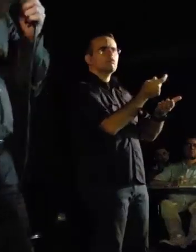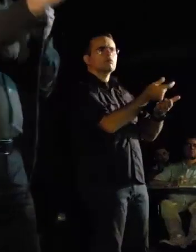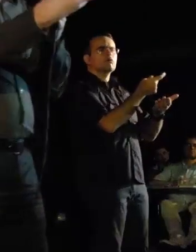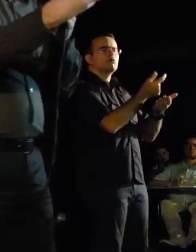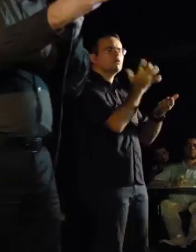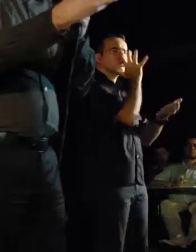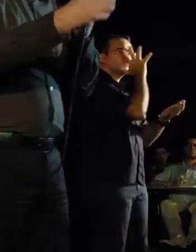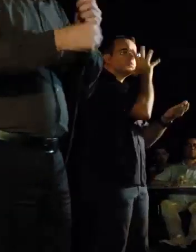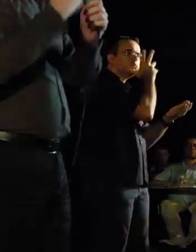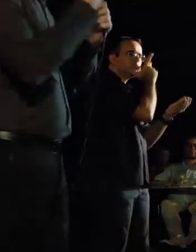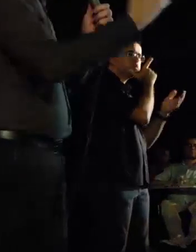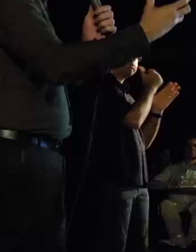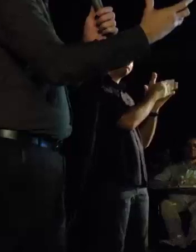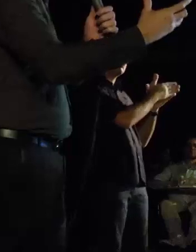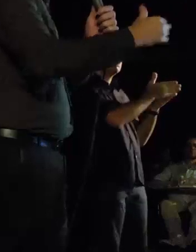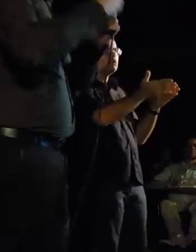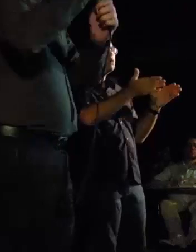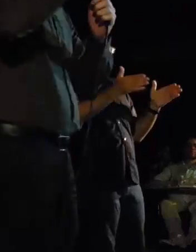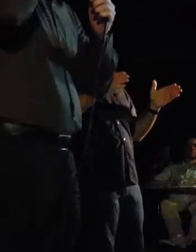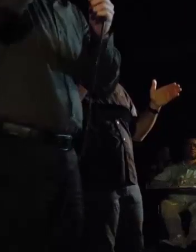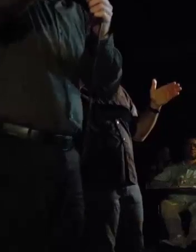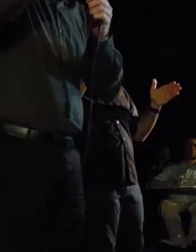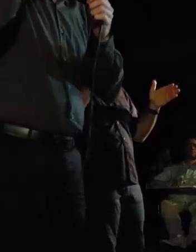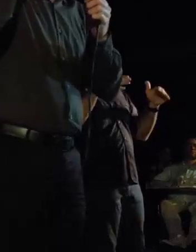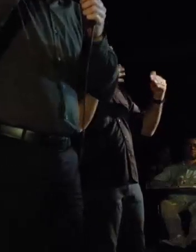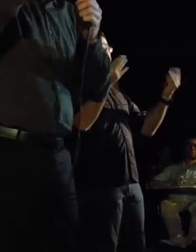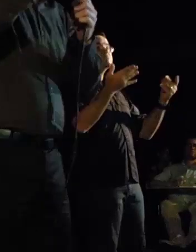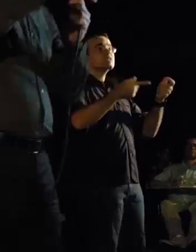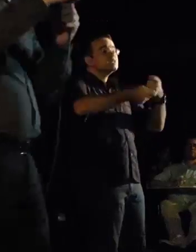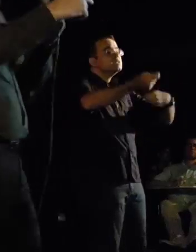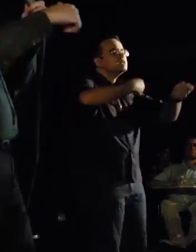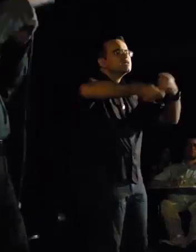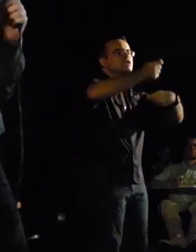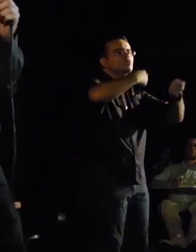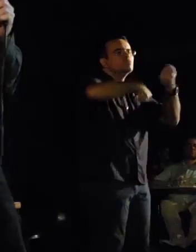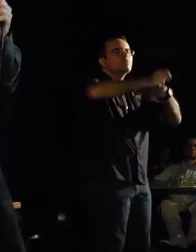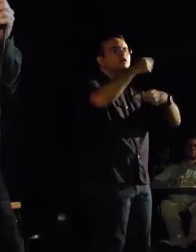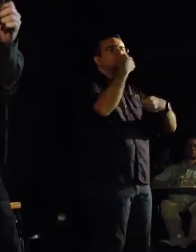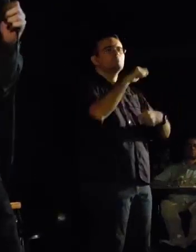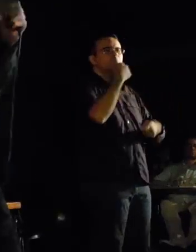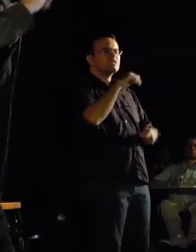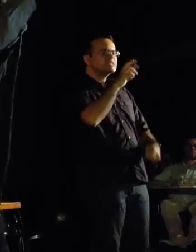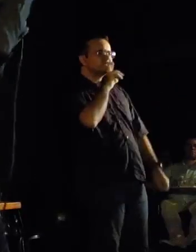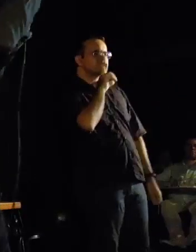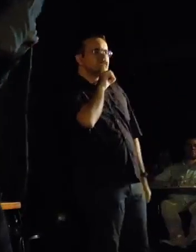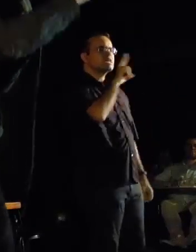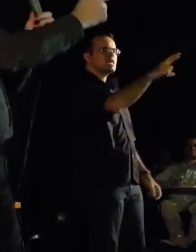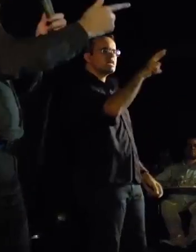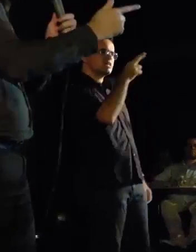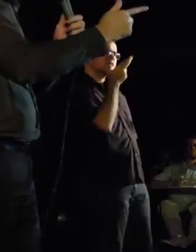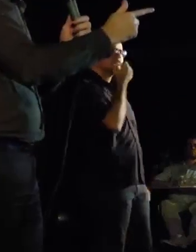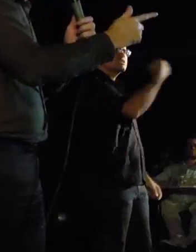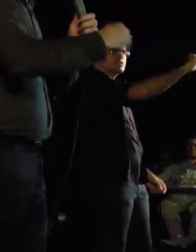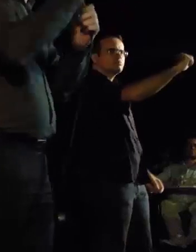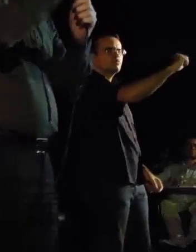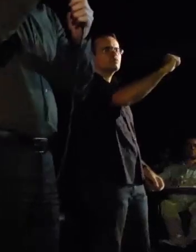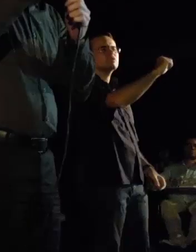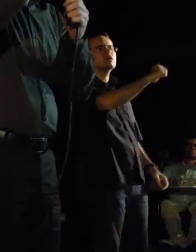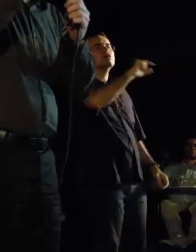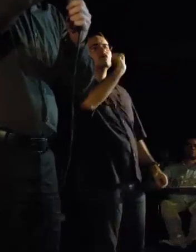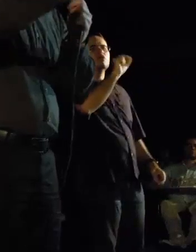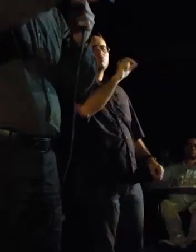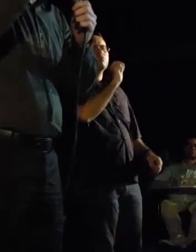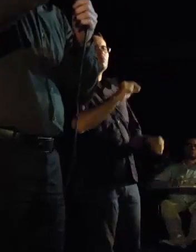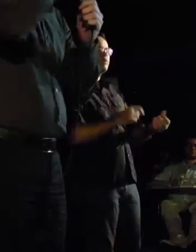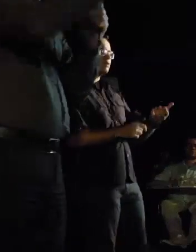A economia, ela precisa, para responder a um processo cada vez mais brutal de acumulação, que o